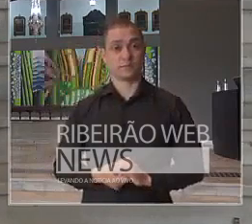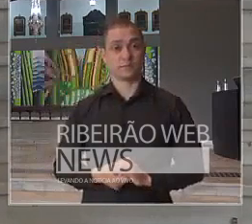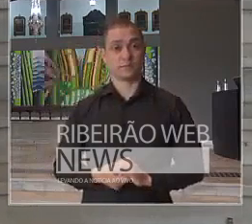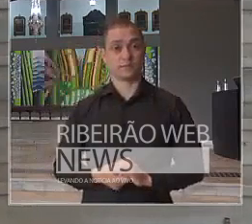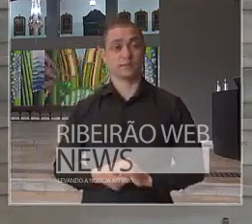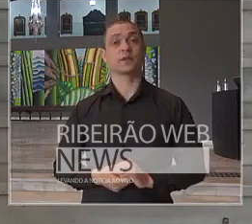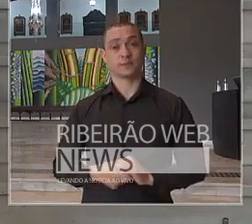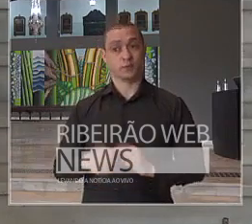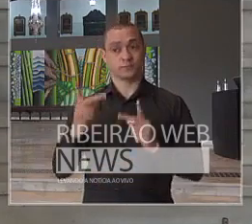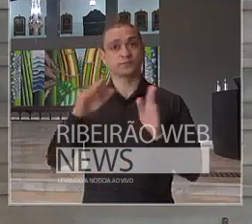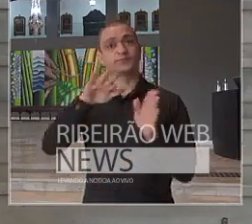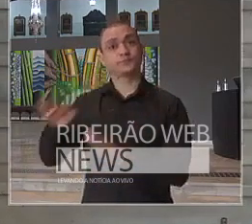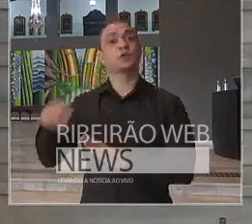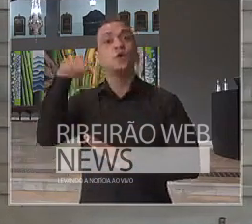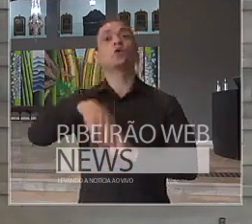e as informações de hoje do governo de são paulo